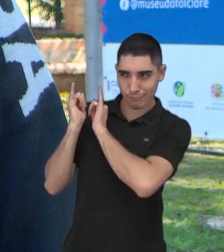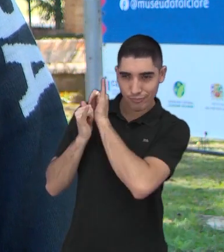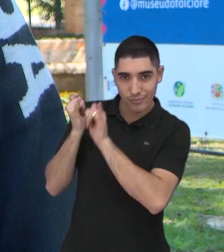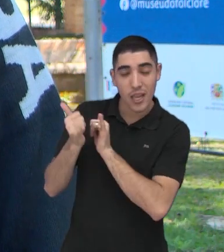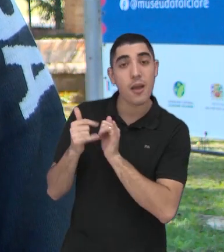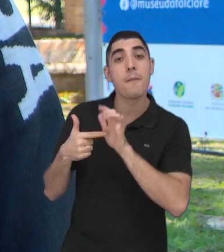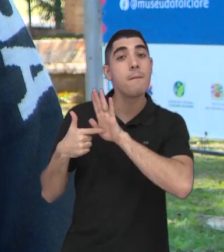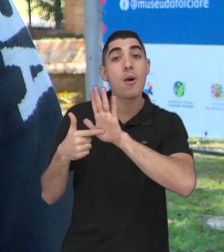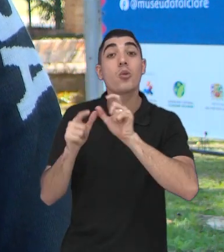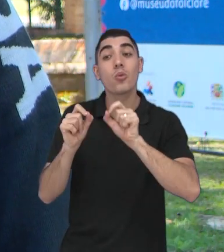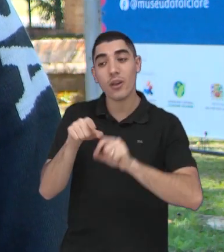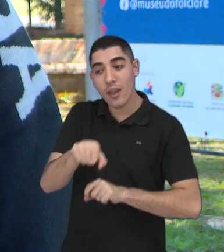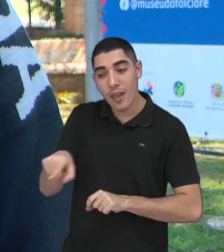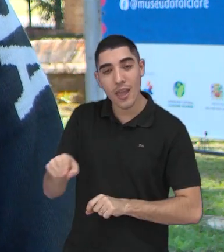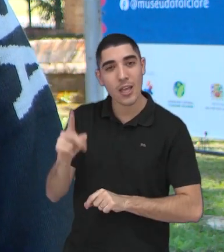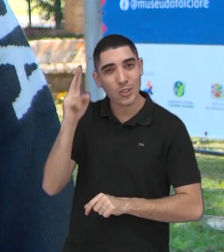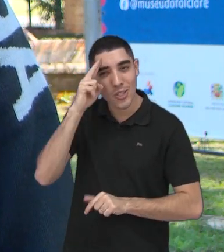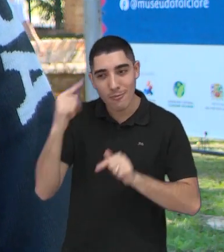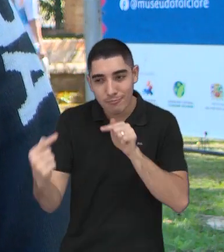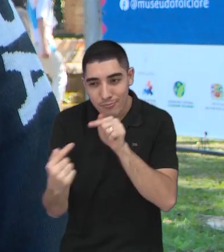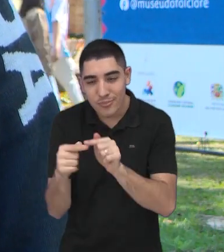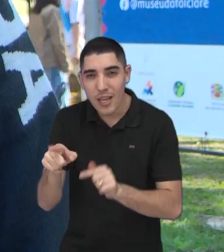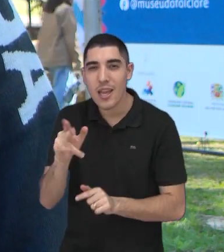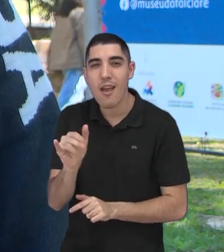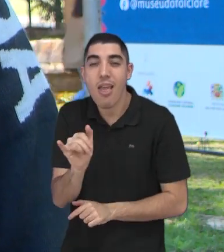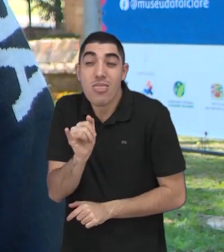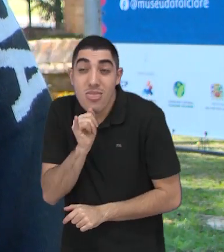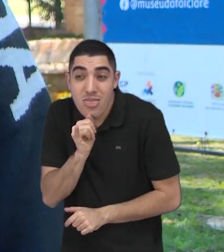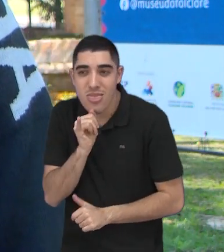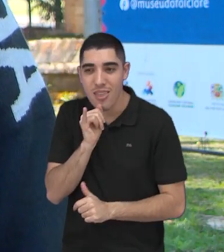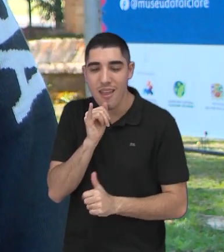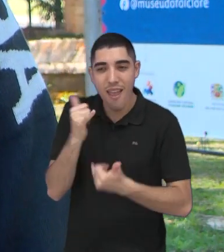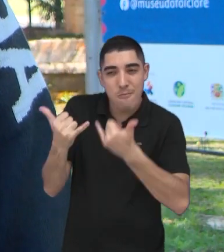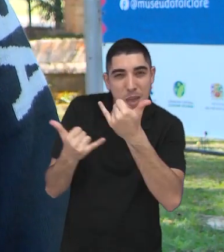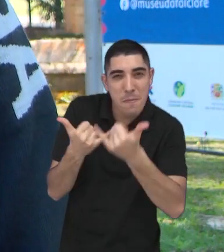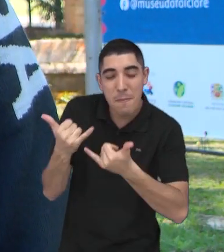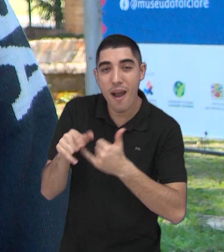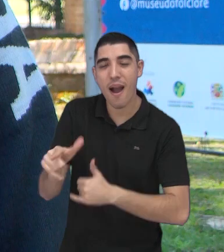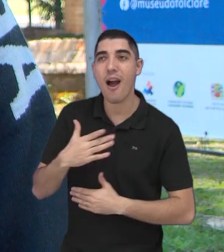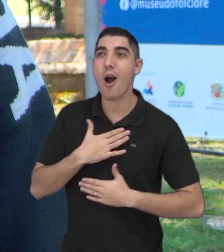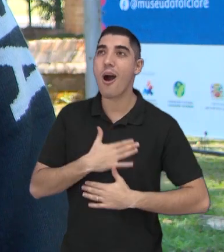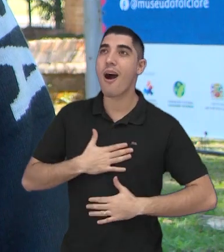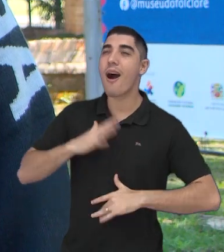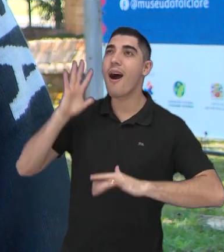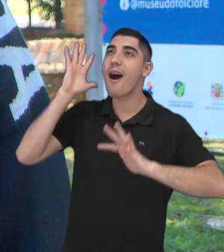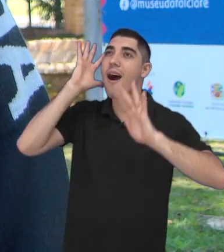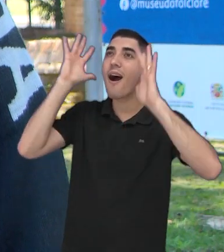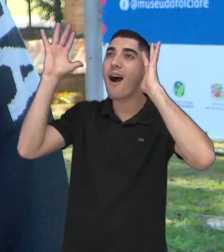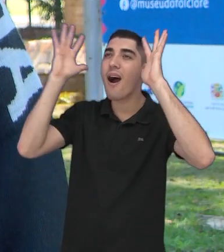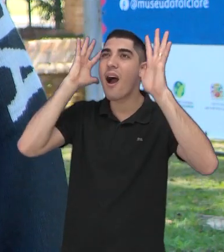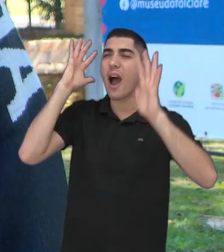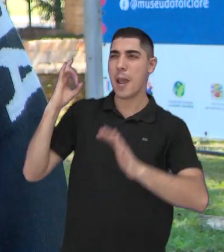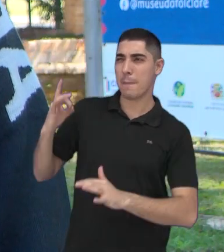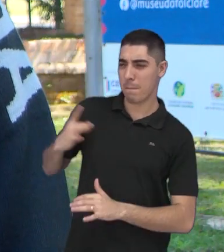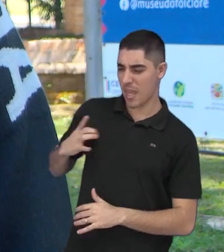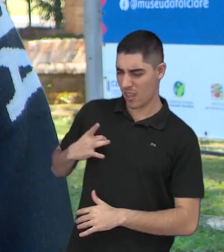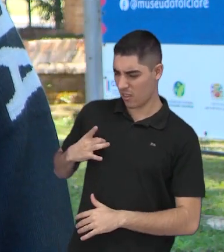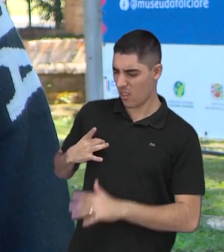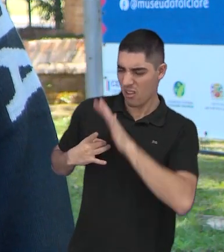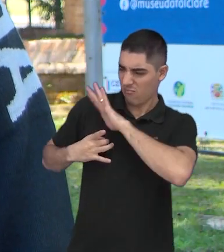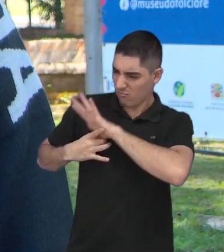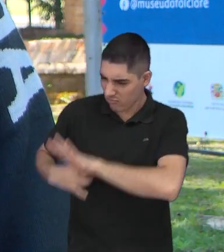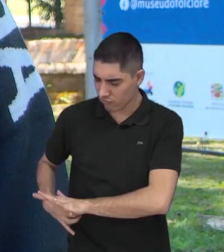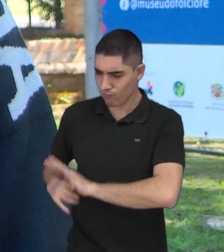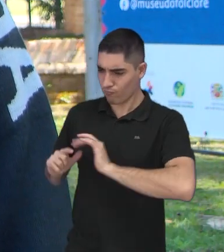trazem essa realidade para a criança de uma forma de ficção, lúdico, e isso ajuda ela a superar também